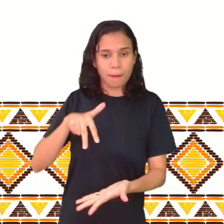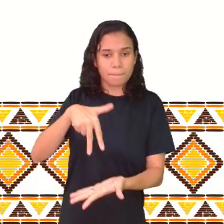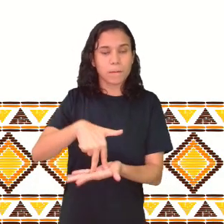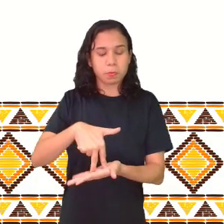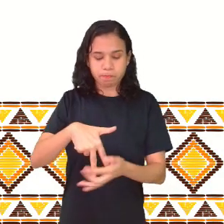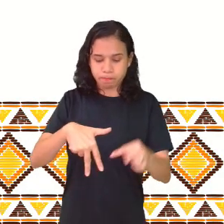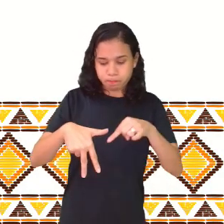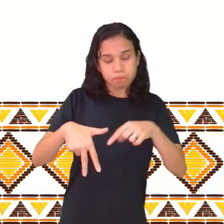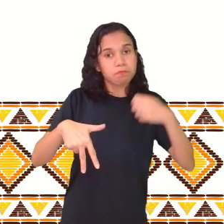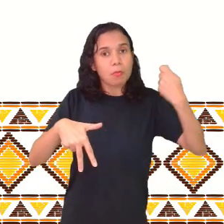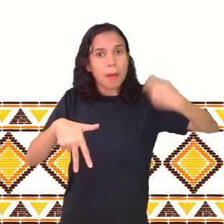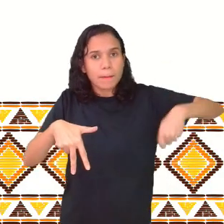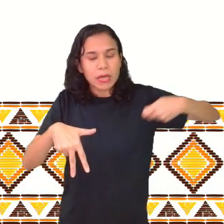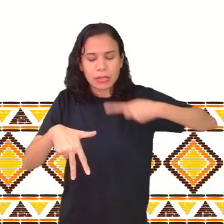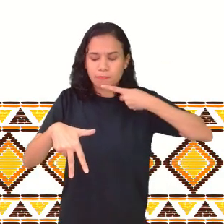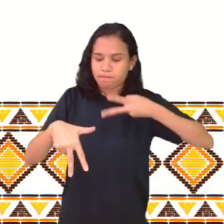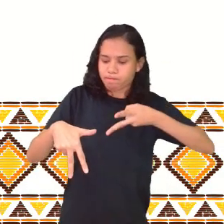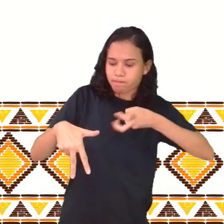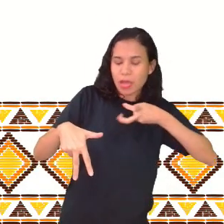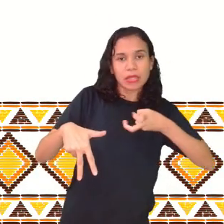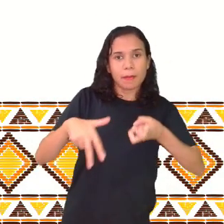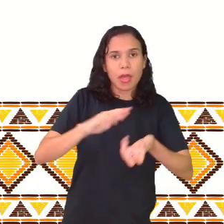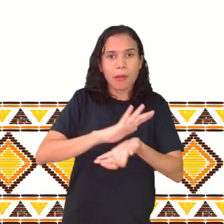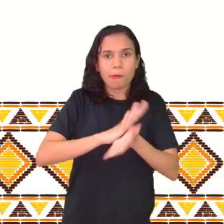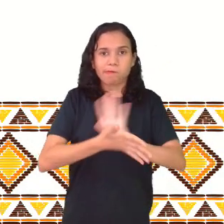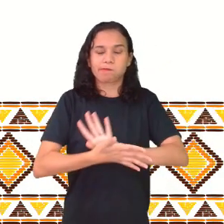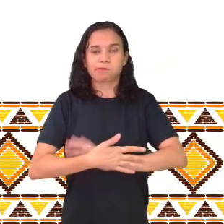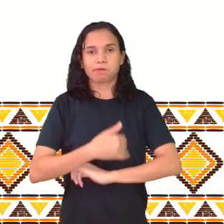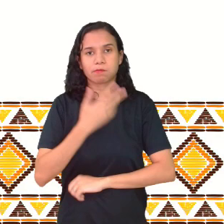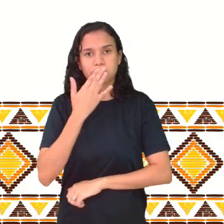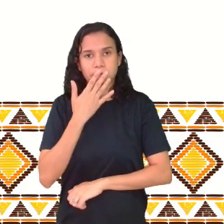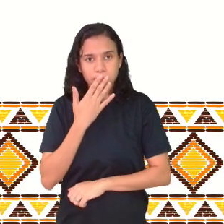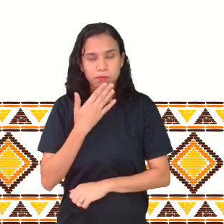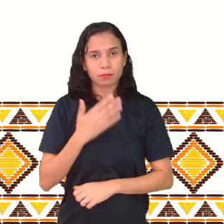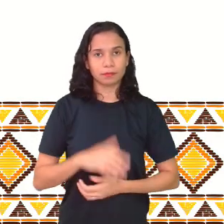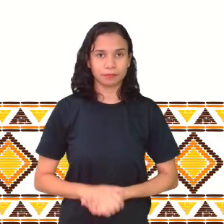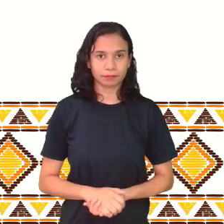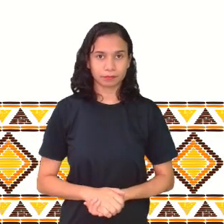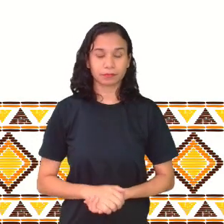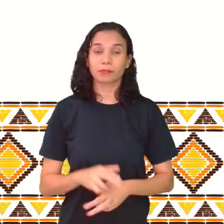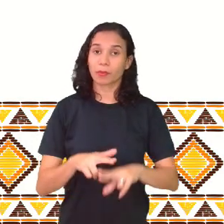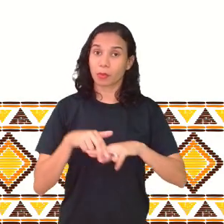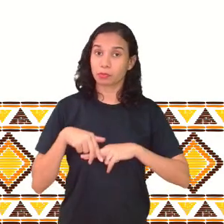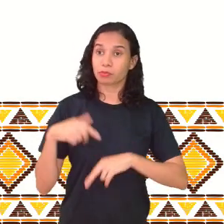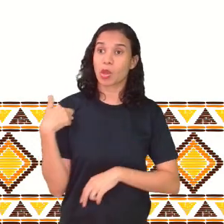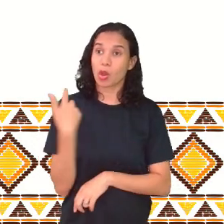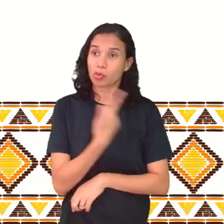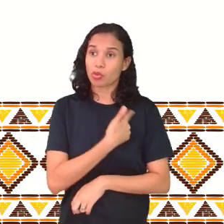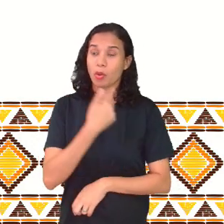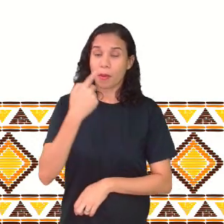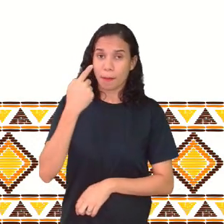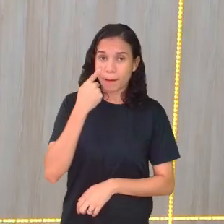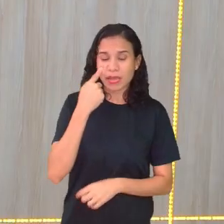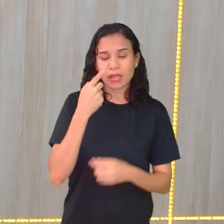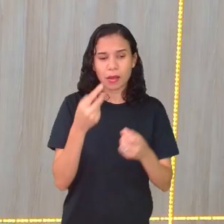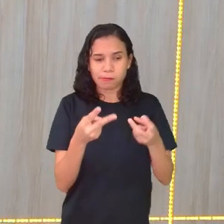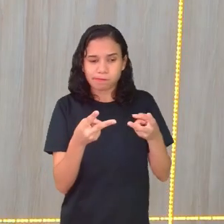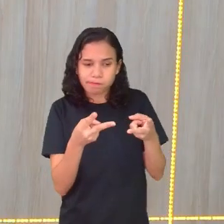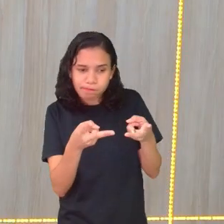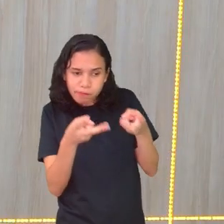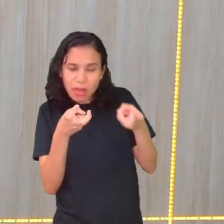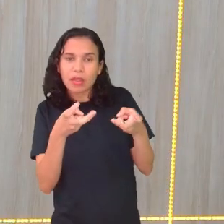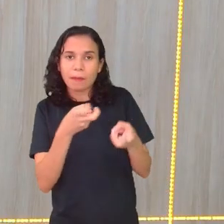É preciso reconhecer o racismo. Então, gente, a gente poder pensar, reconhecer